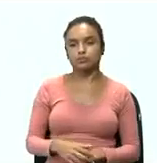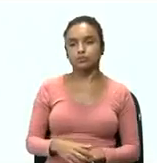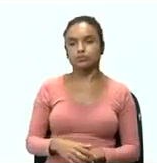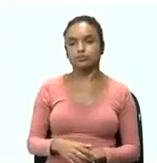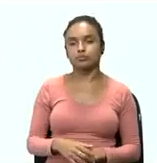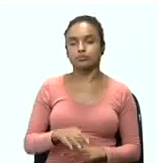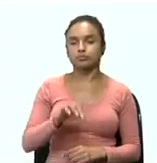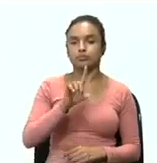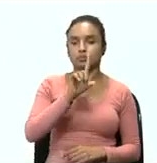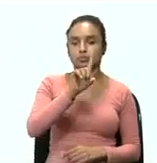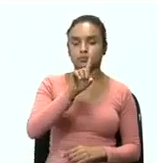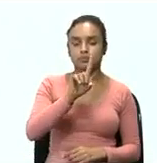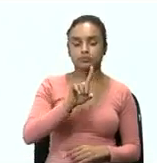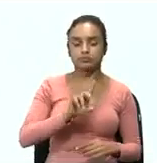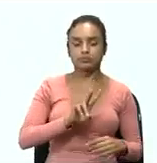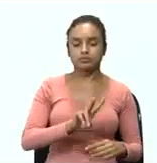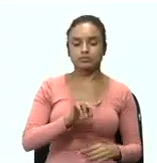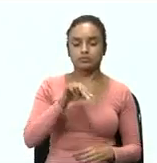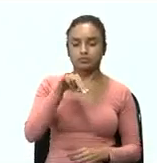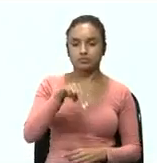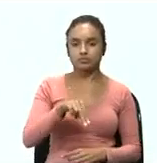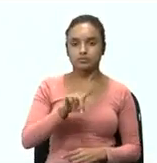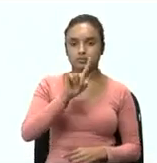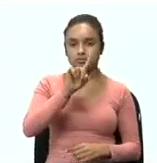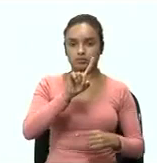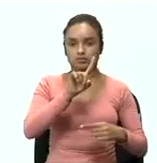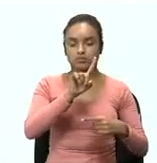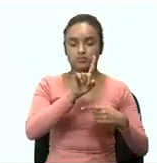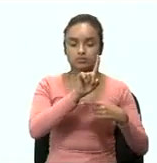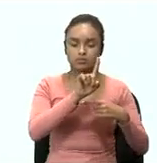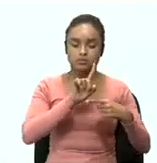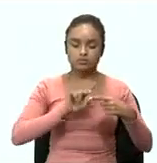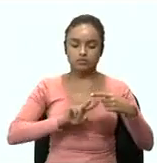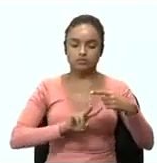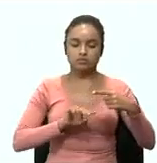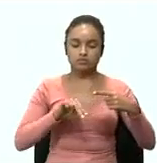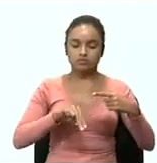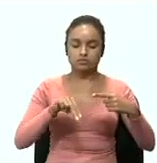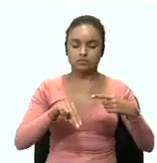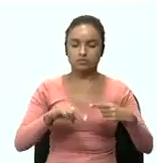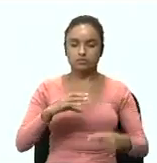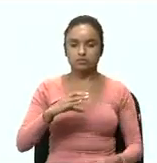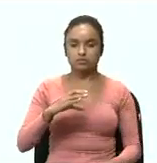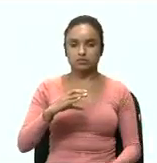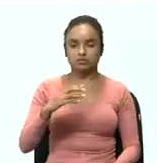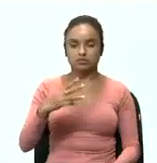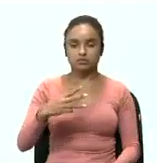2n mais 1 ao cubo, também